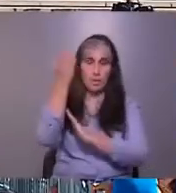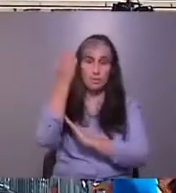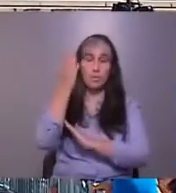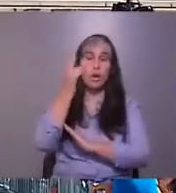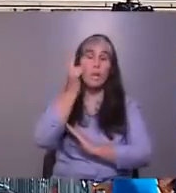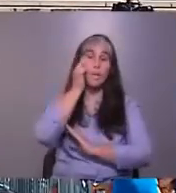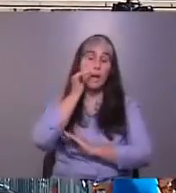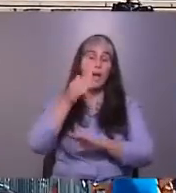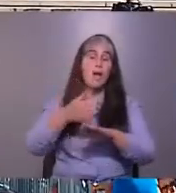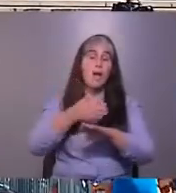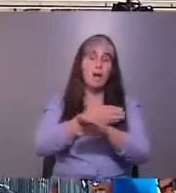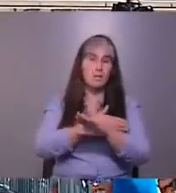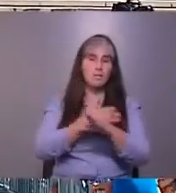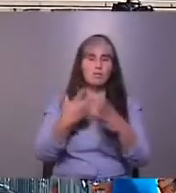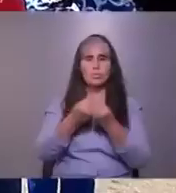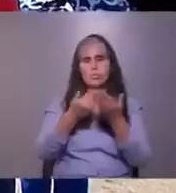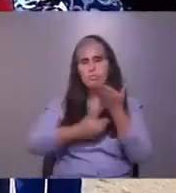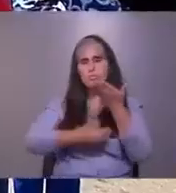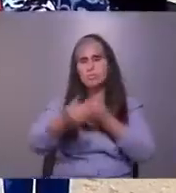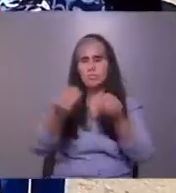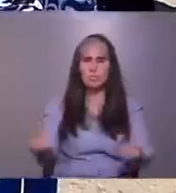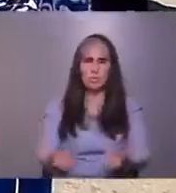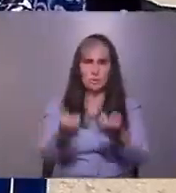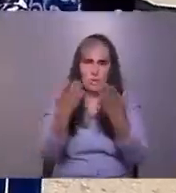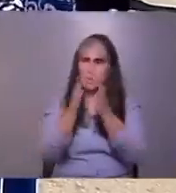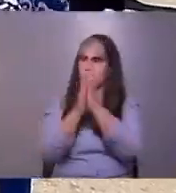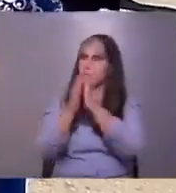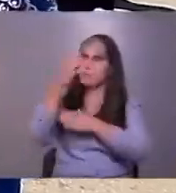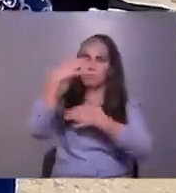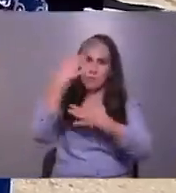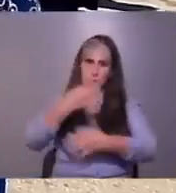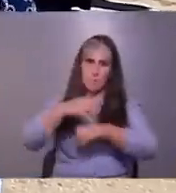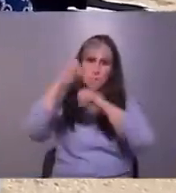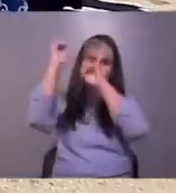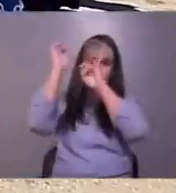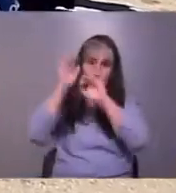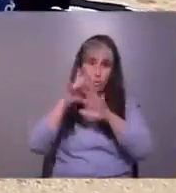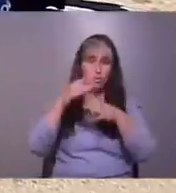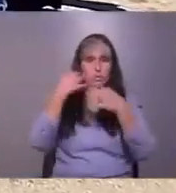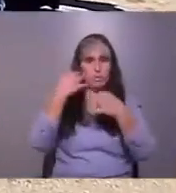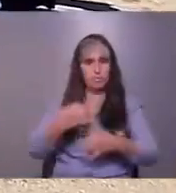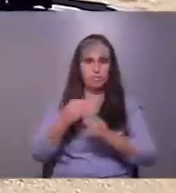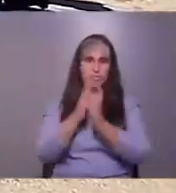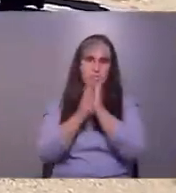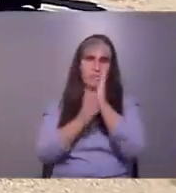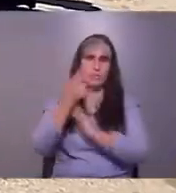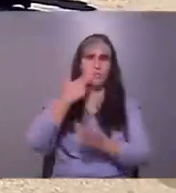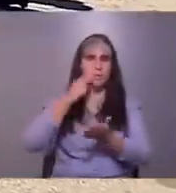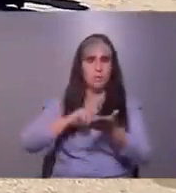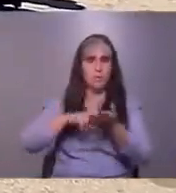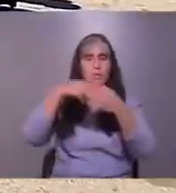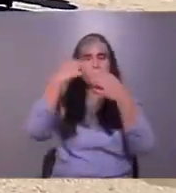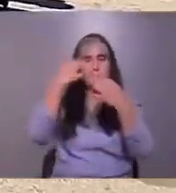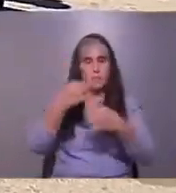nascido do Pai antes de todos os tempos. Deus de Deus, luz da luz, Deus verdadeiro de Deus